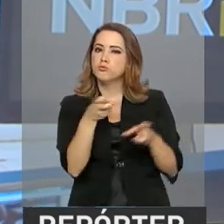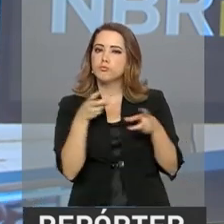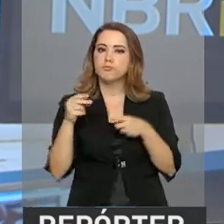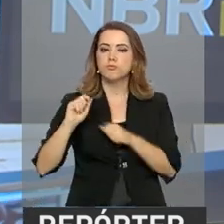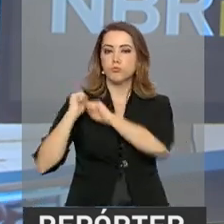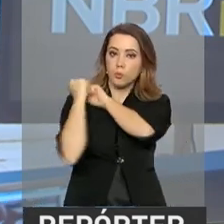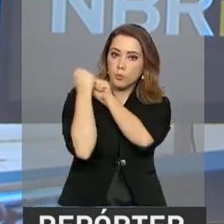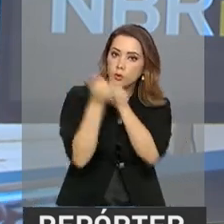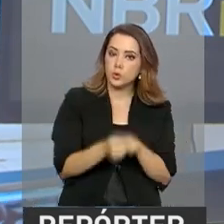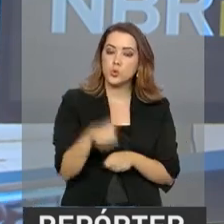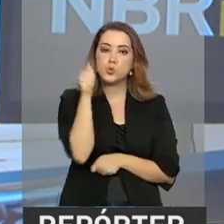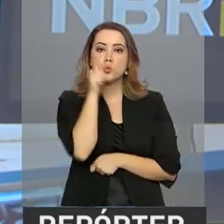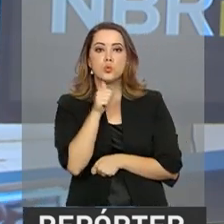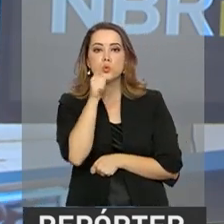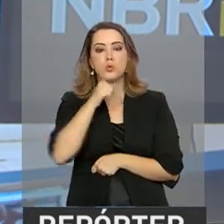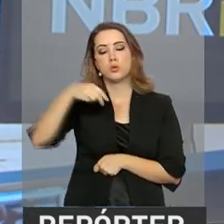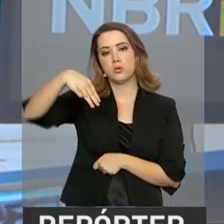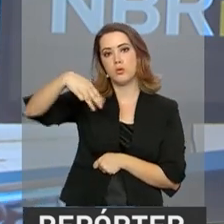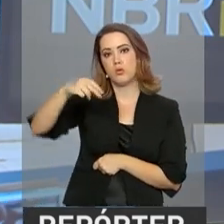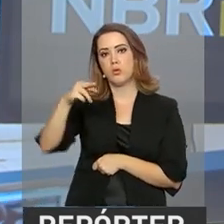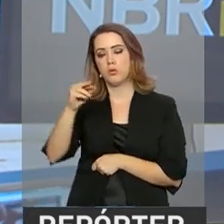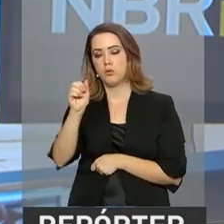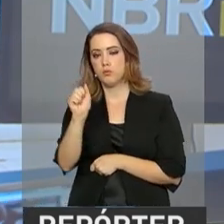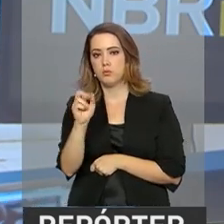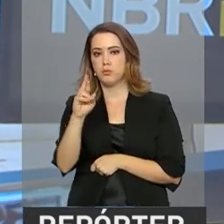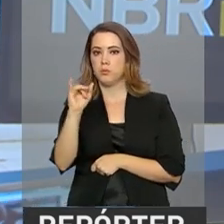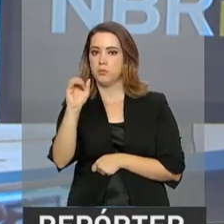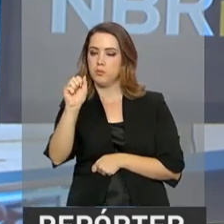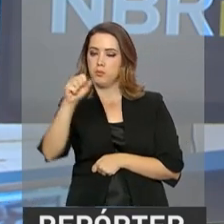vai para as semifinais. Luana, boa tarde.